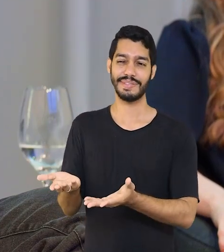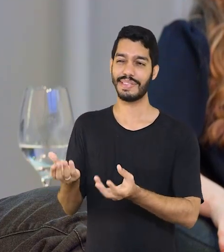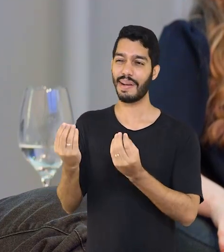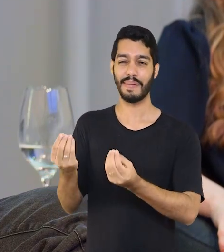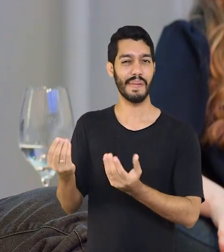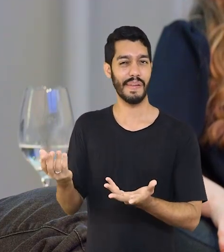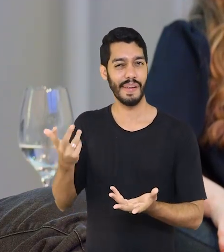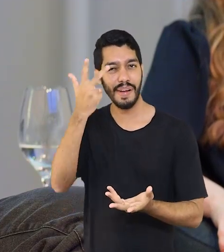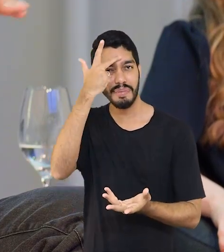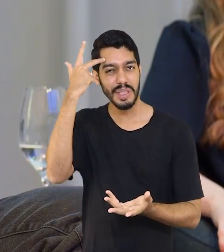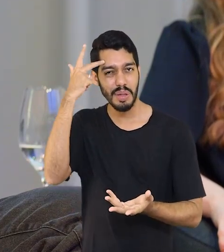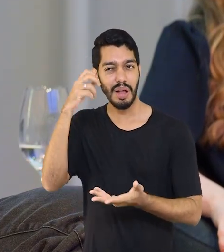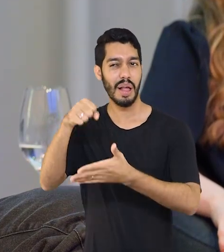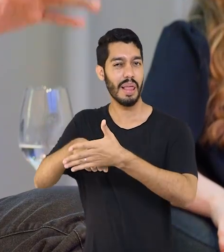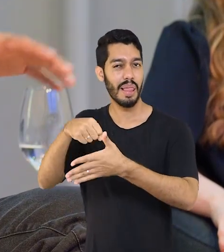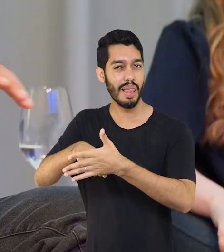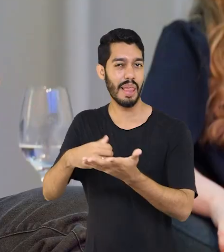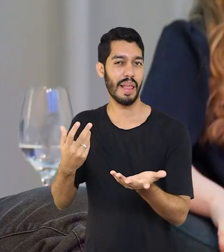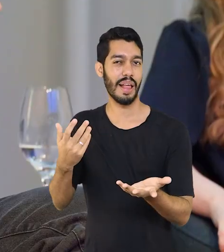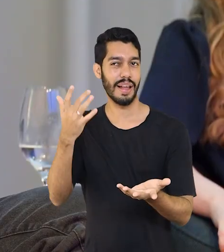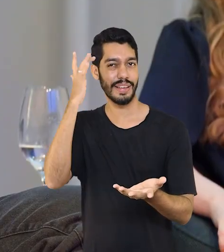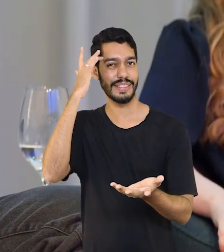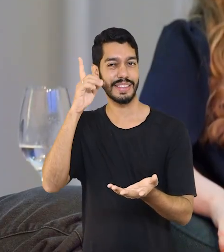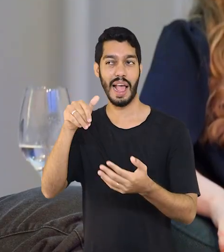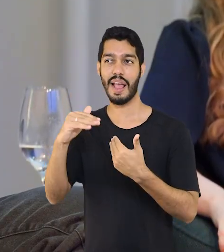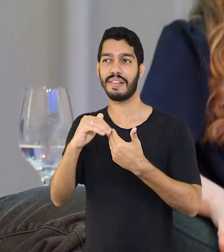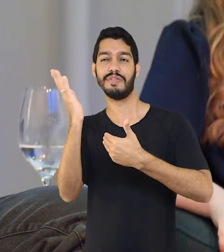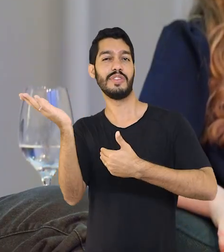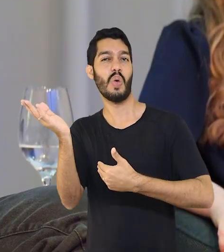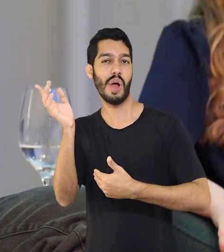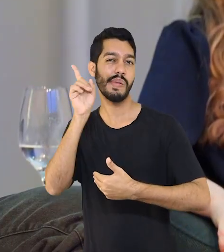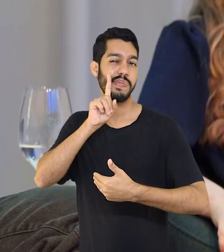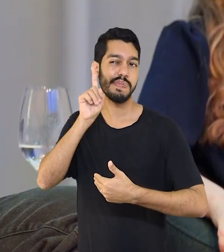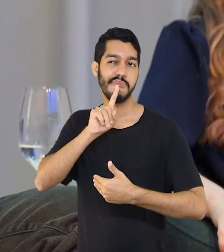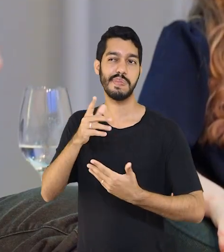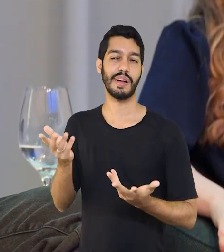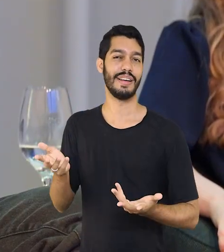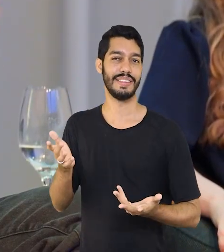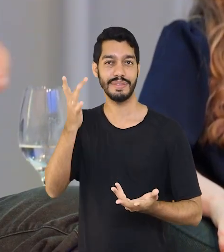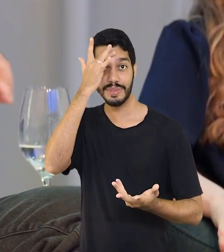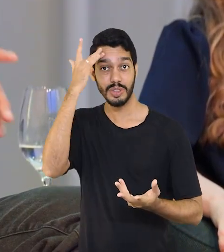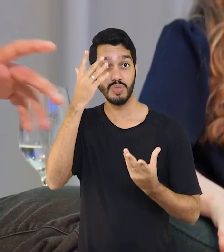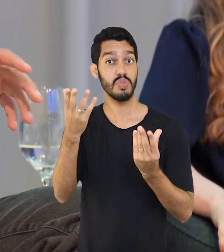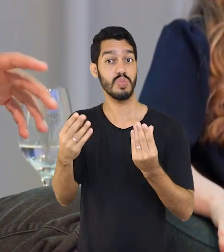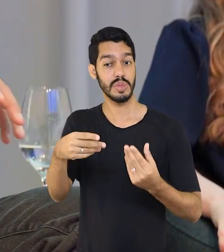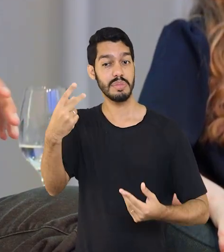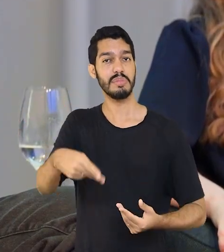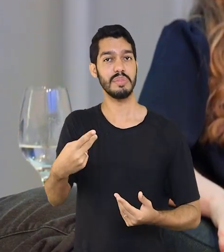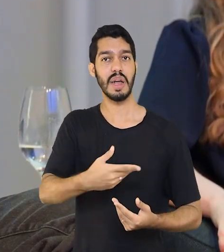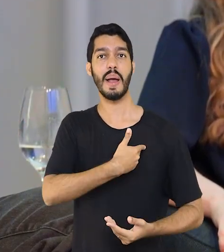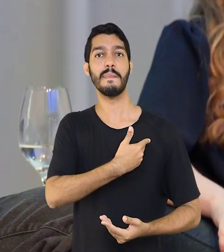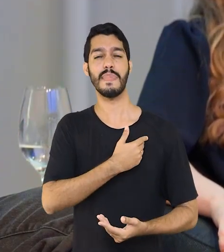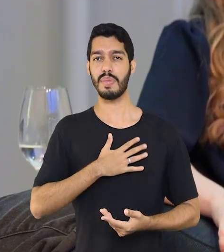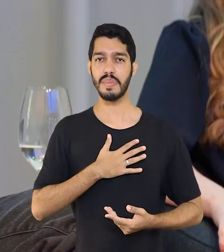coisa de pessoal militante. Não era nem dos gringos. Eu via pessoas muito entusiasmadas aqui